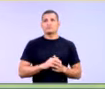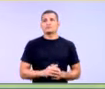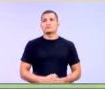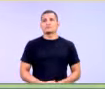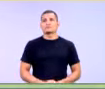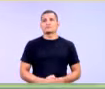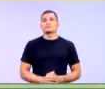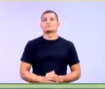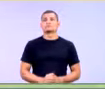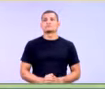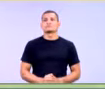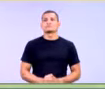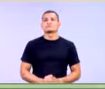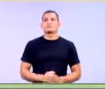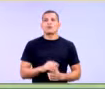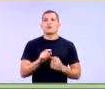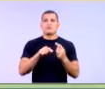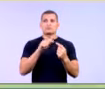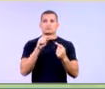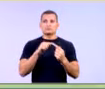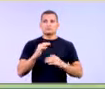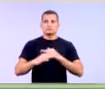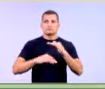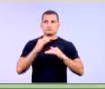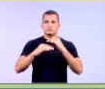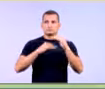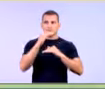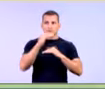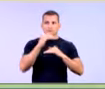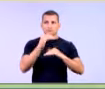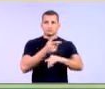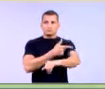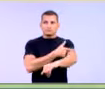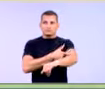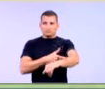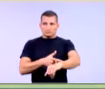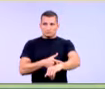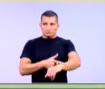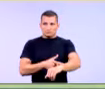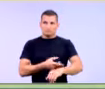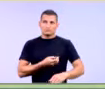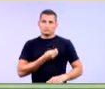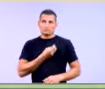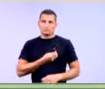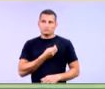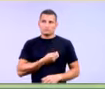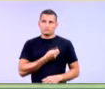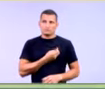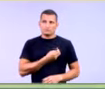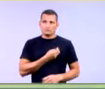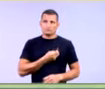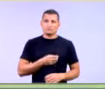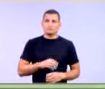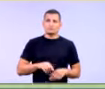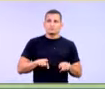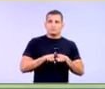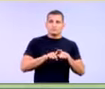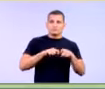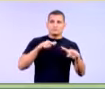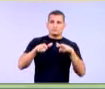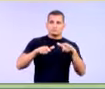Que visa aí, que objetiva o desenvolvimento do educando, tanto para a vida cidadã, como preparar esse